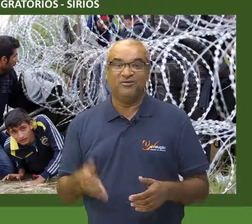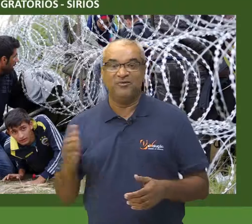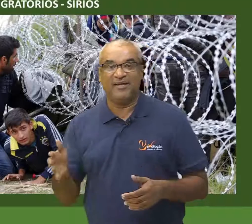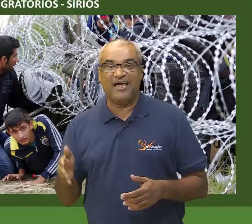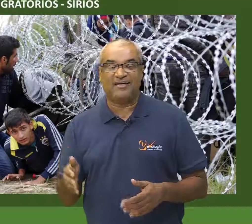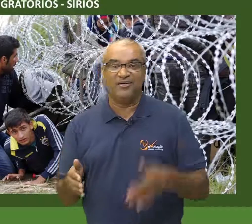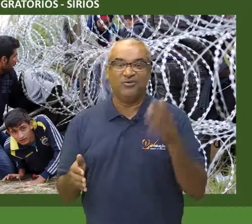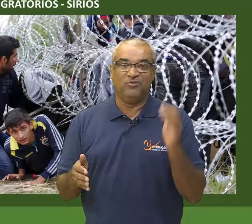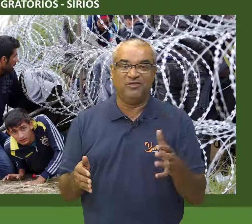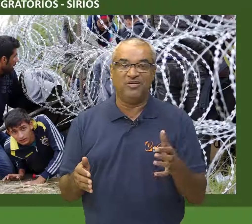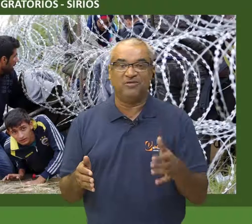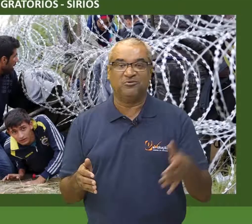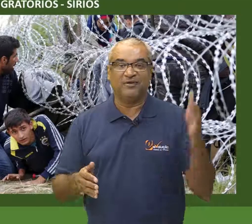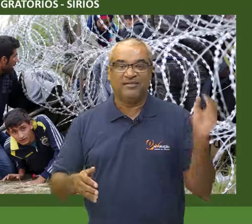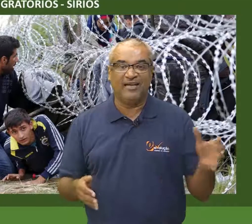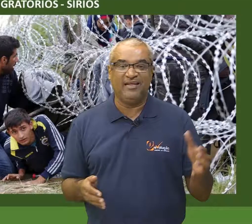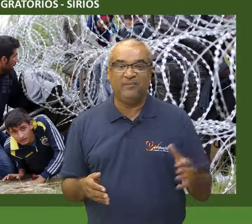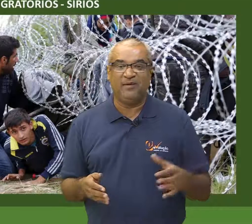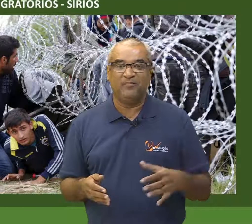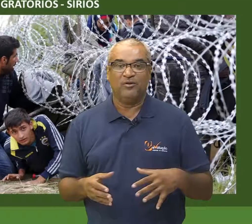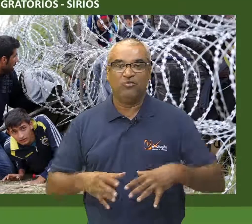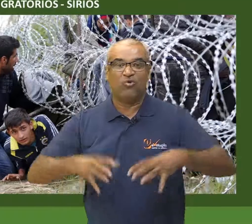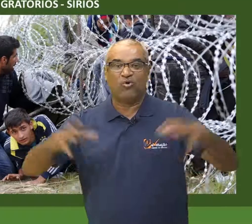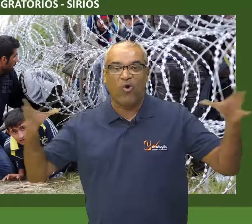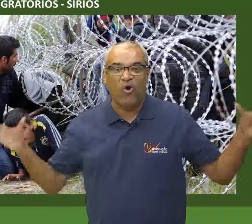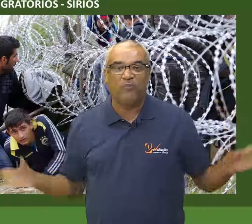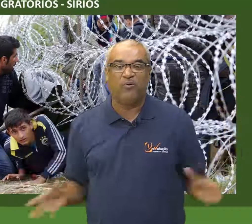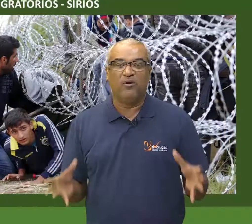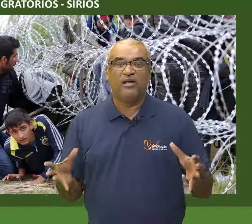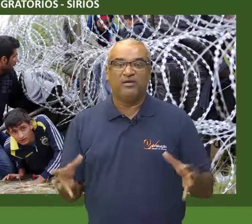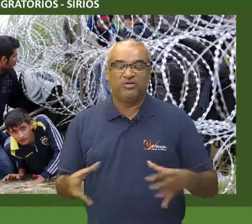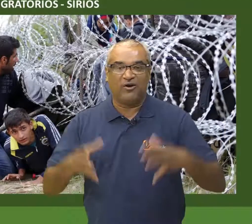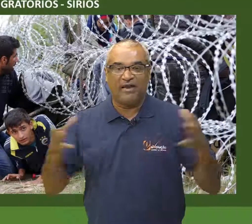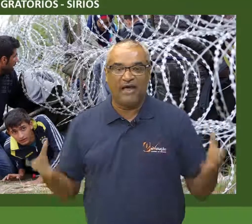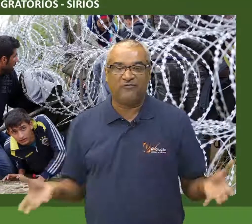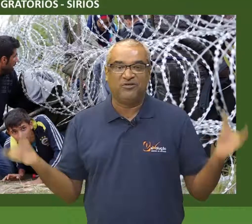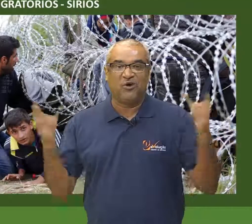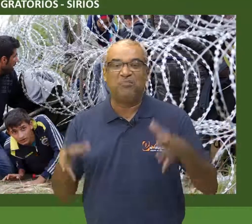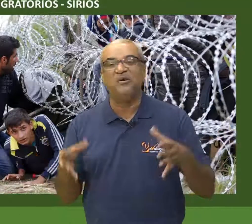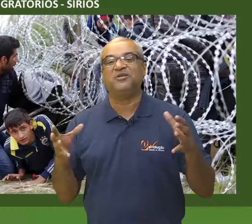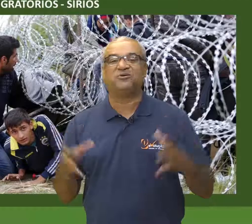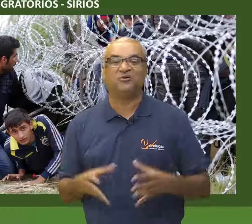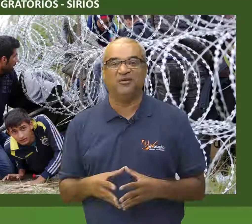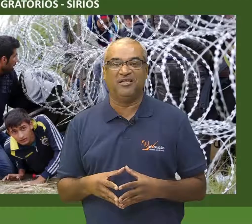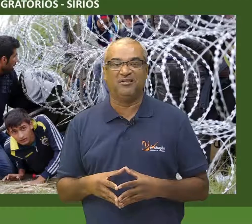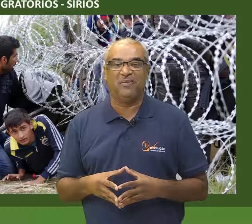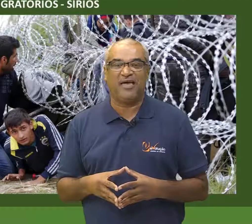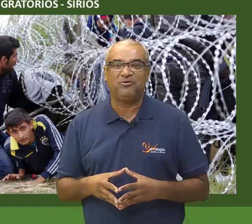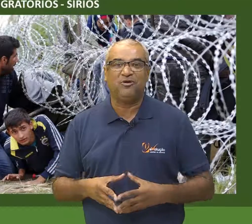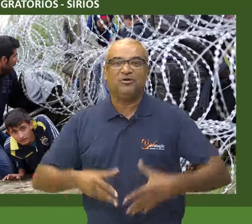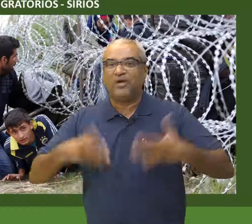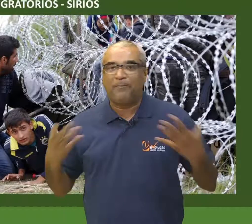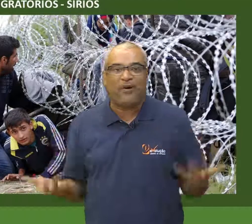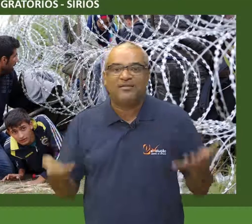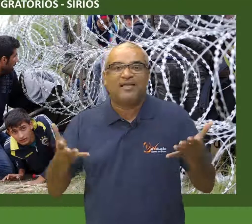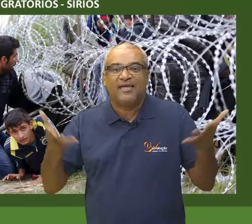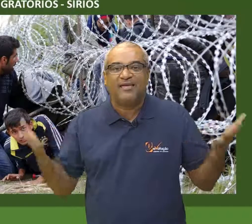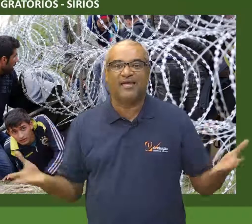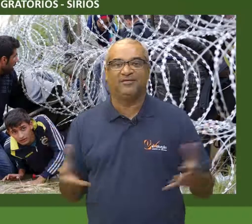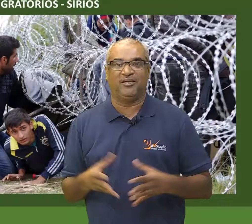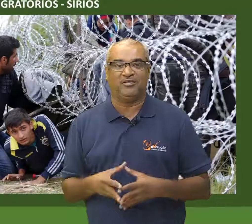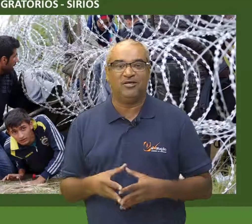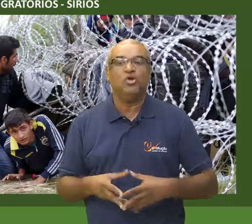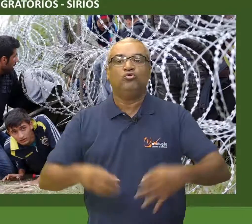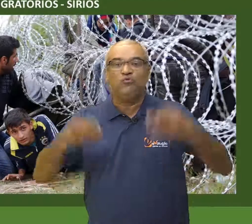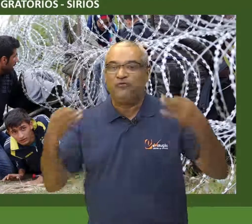Síria, no Iraque, no Egito, na Líbia, no corpo geográfico e geopolítico do Oriente Médio, só pode dar em